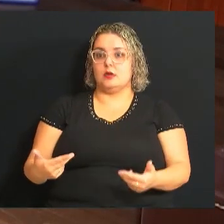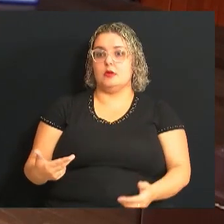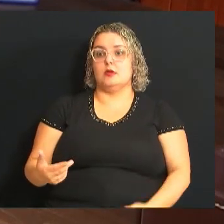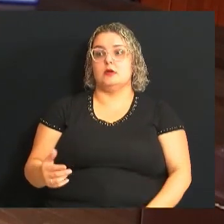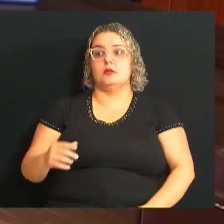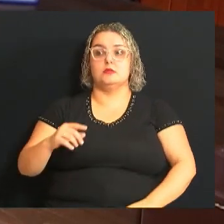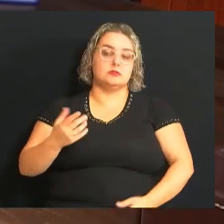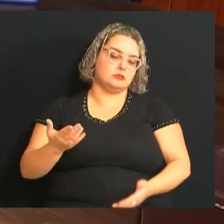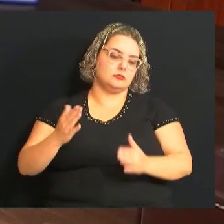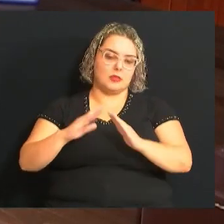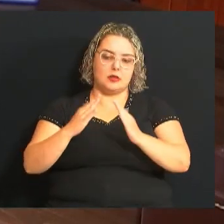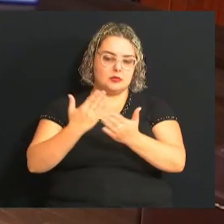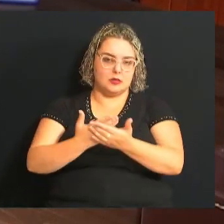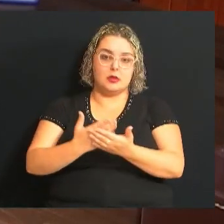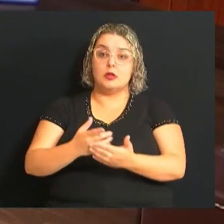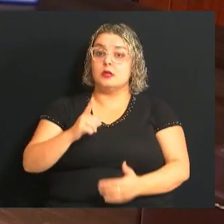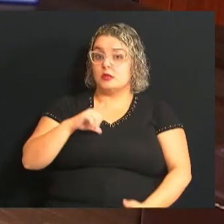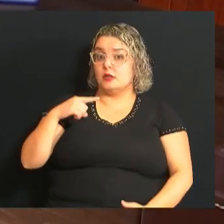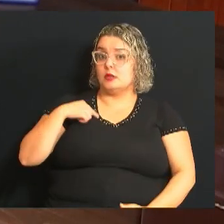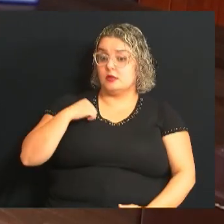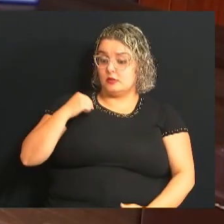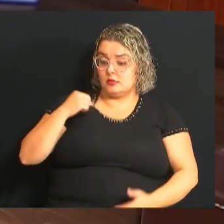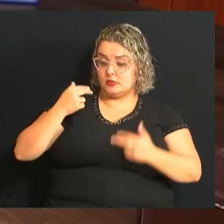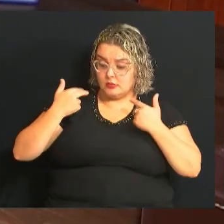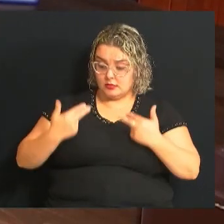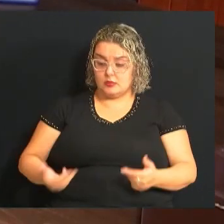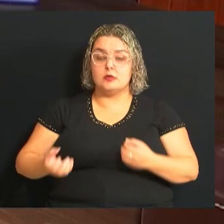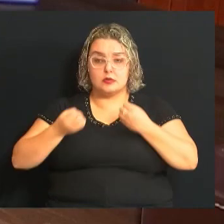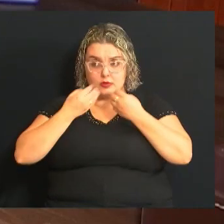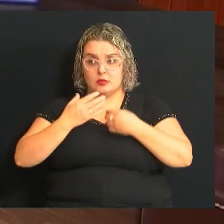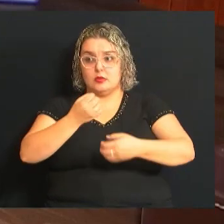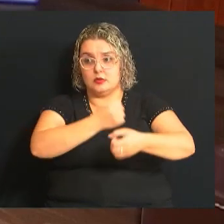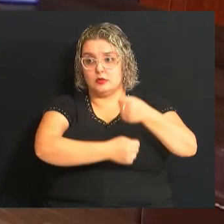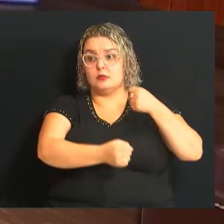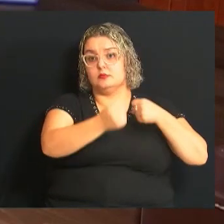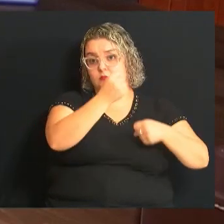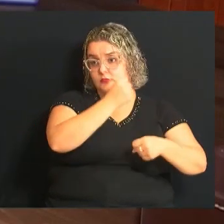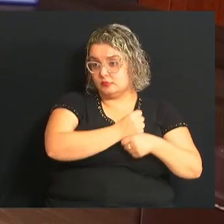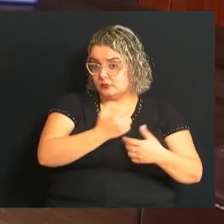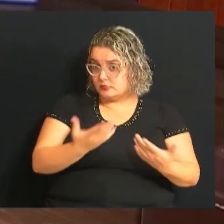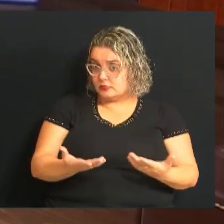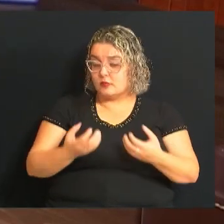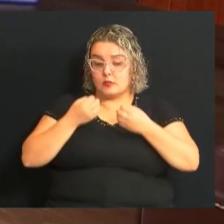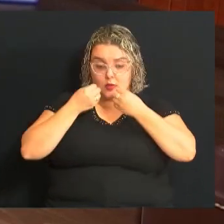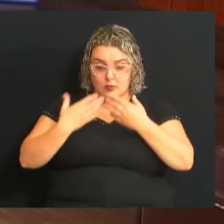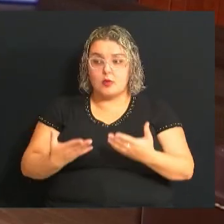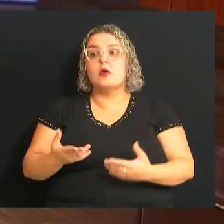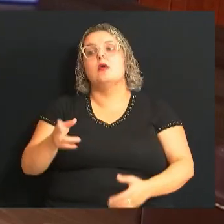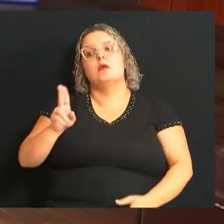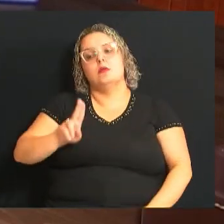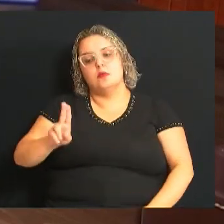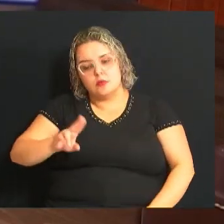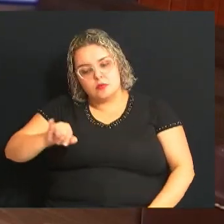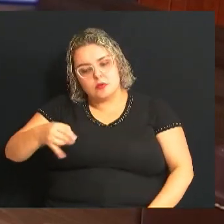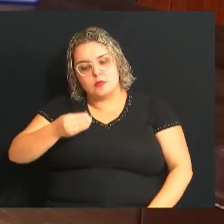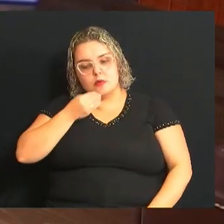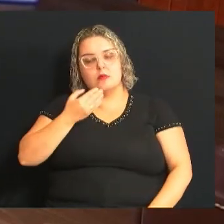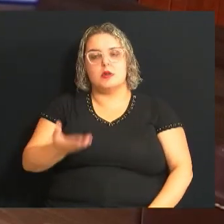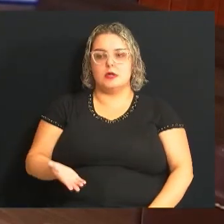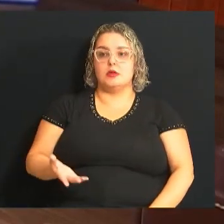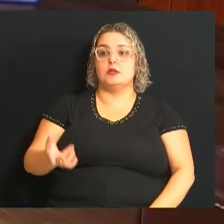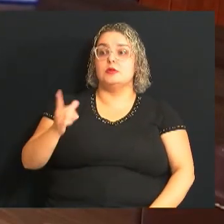Então, muitas vezes você tem uniforme em bom estado do ano passado, então procure aproveitar, né?